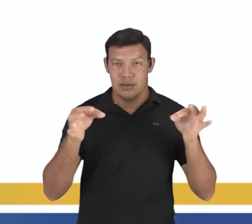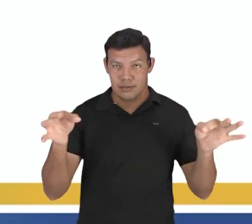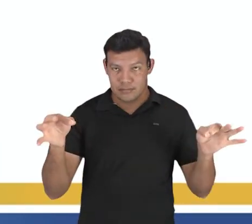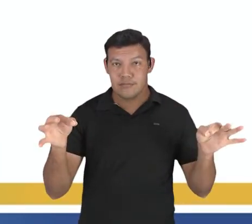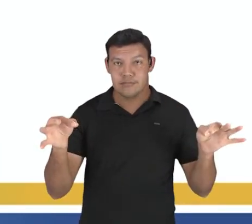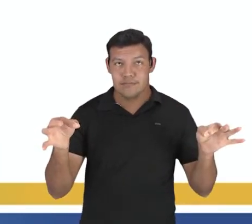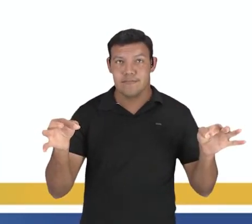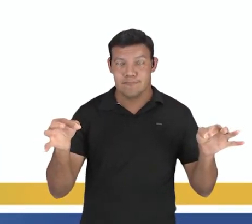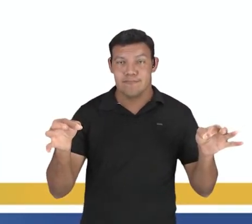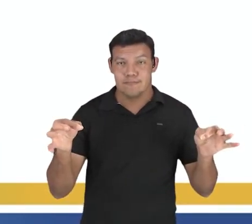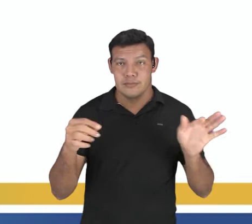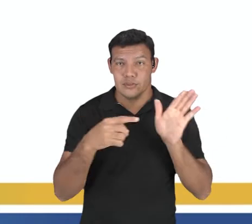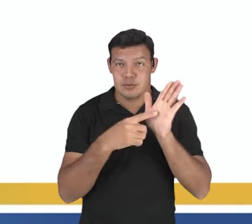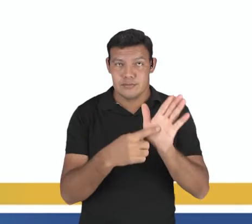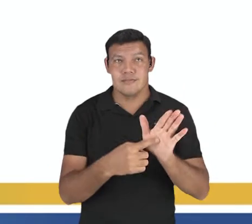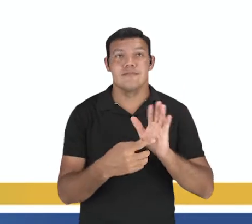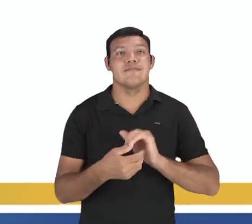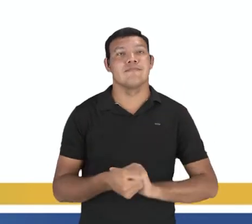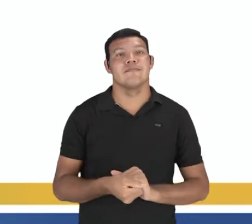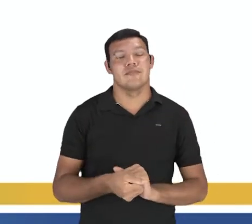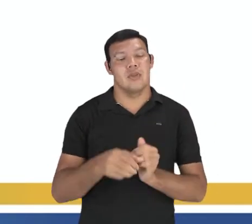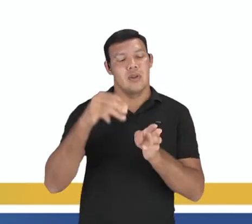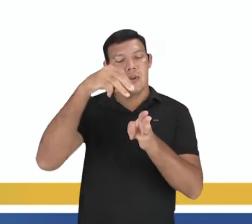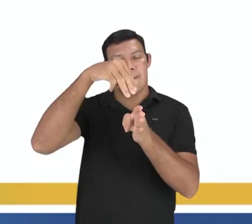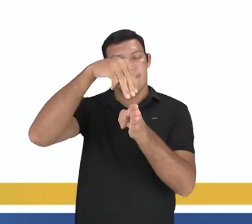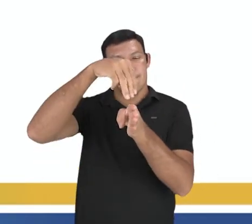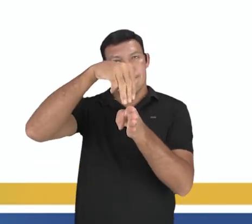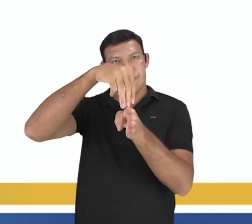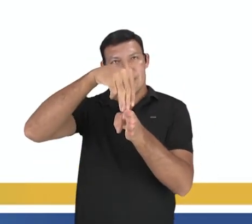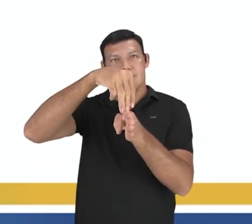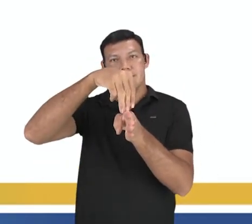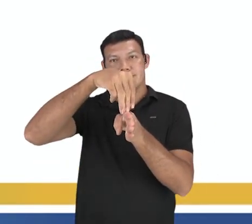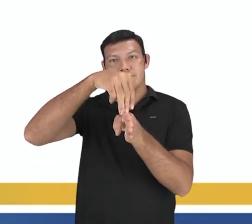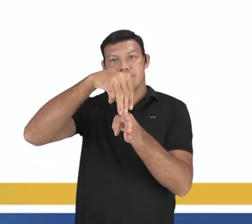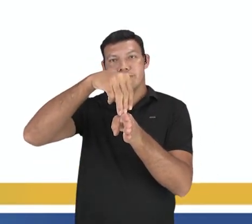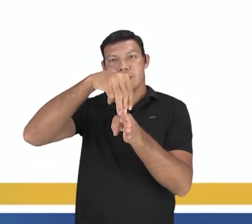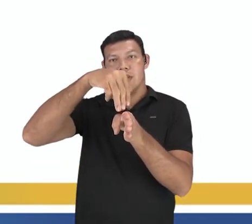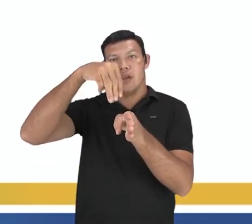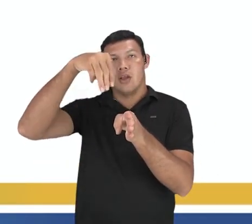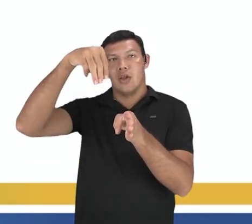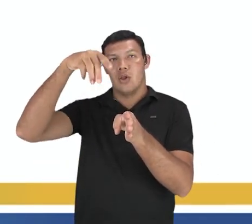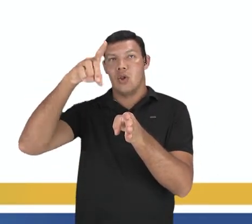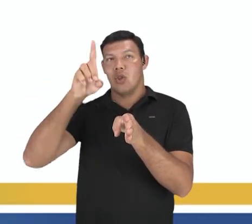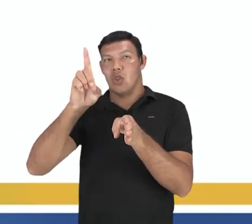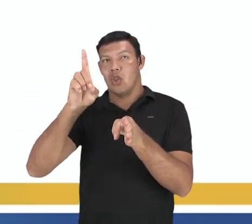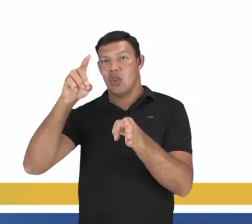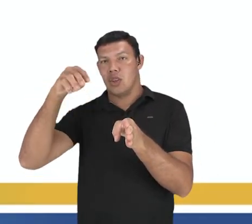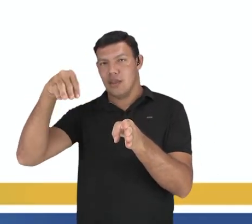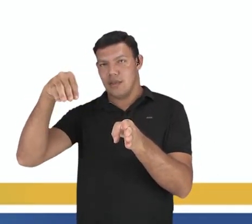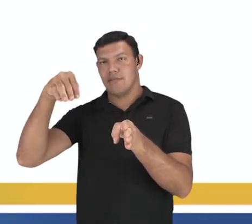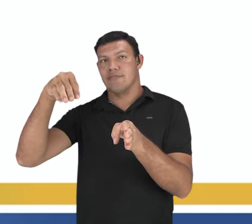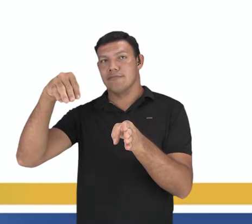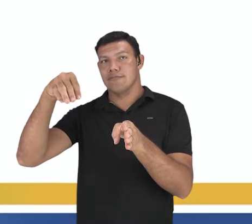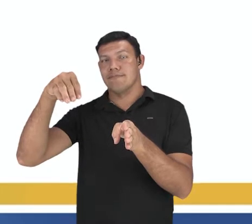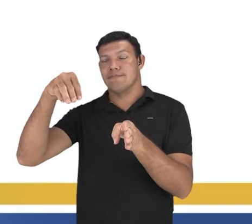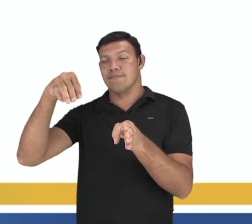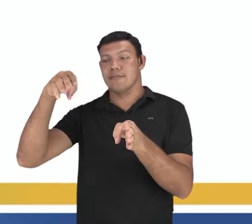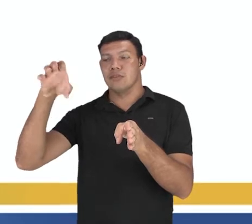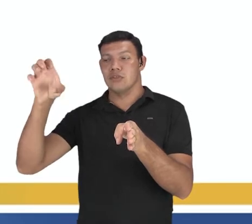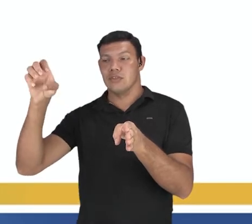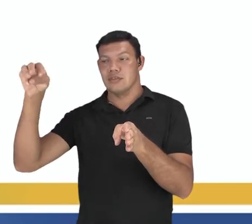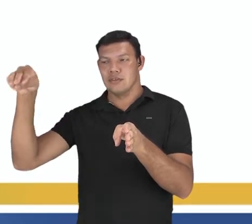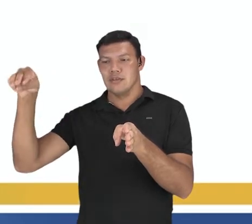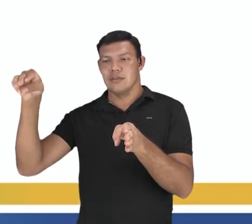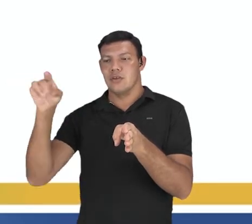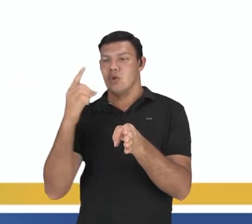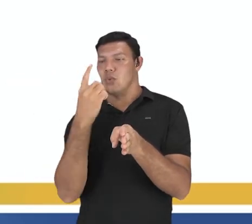nada bom então você vai um metro e caramba lá para centímetro por que que eu percebo estou andando duas